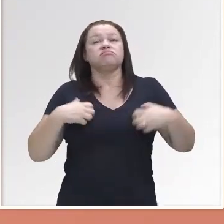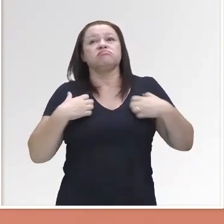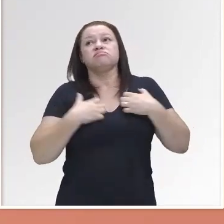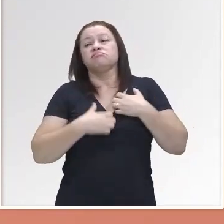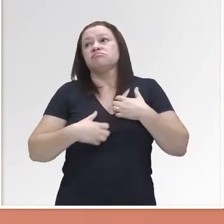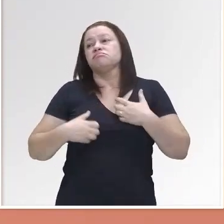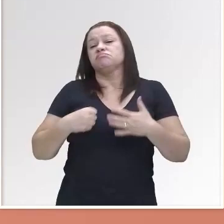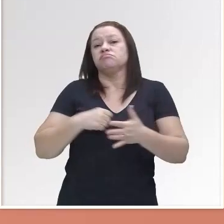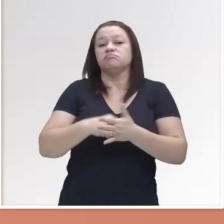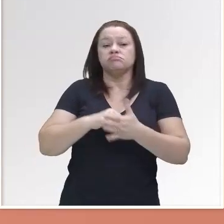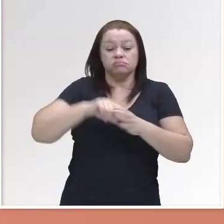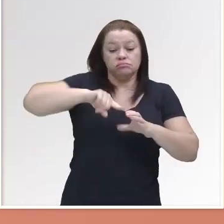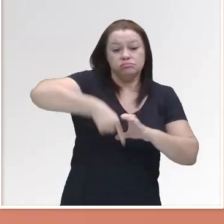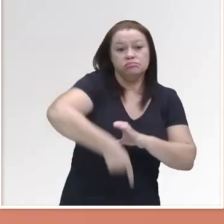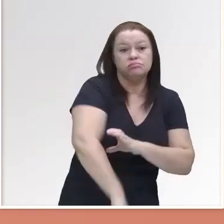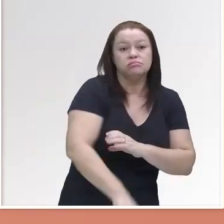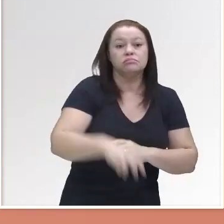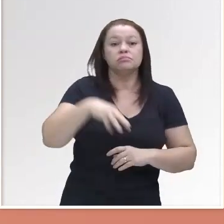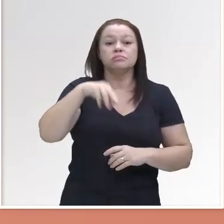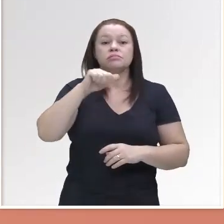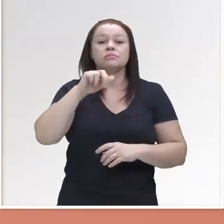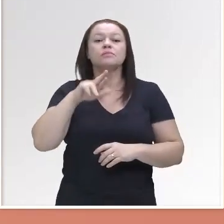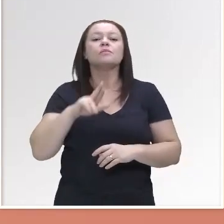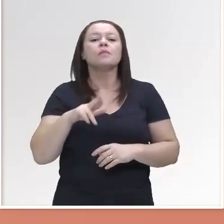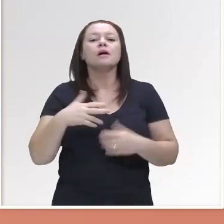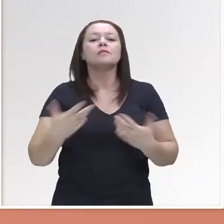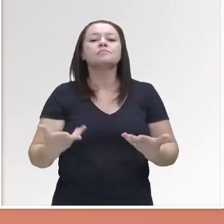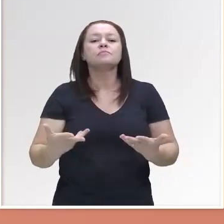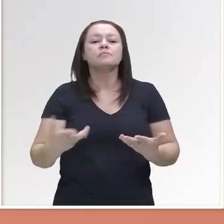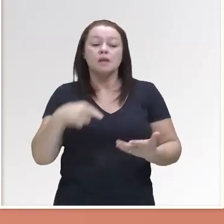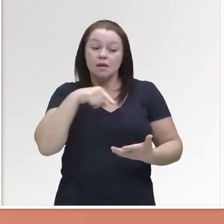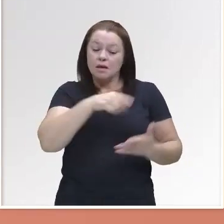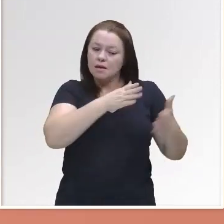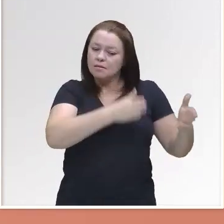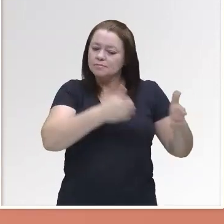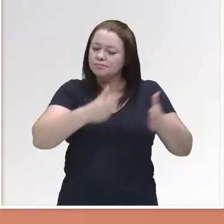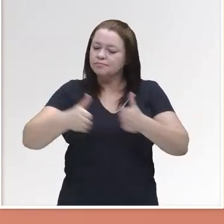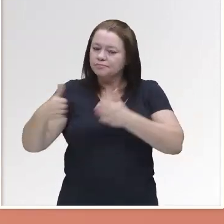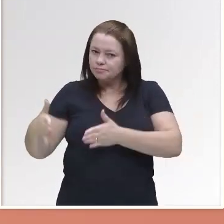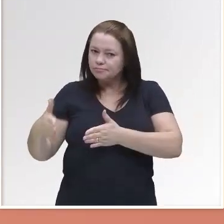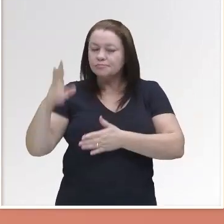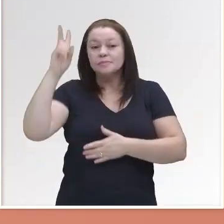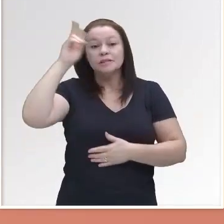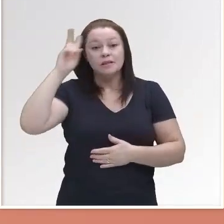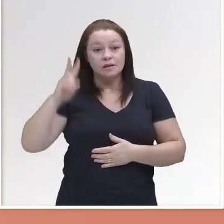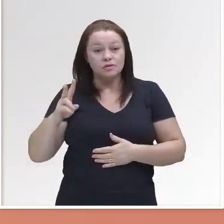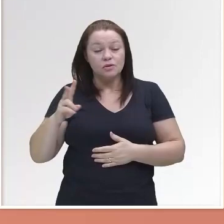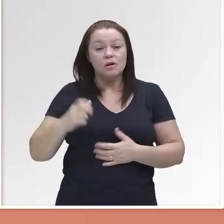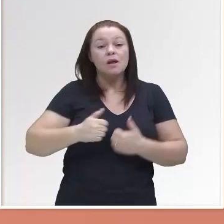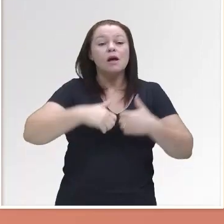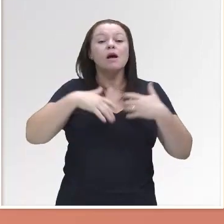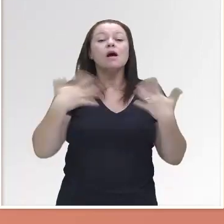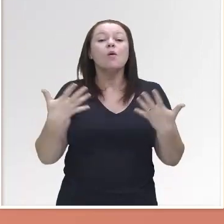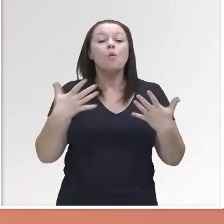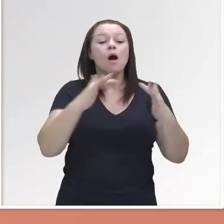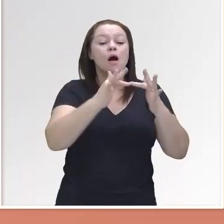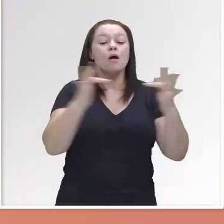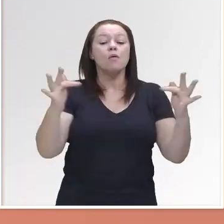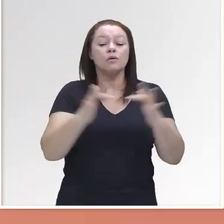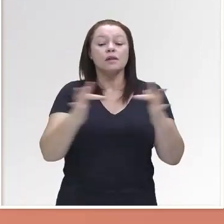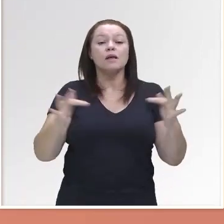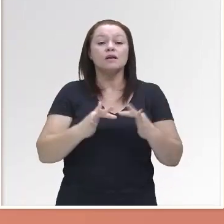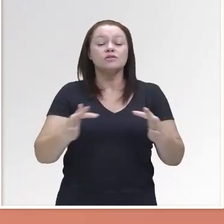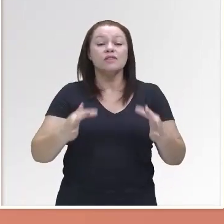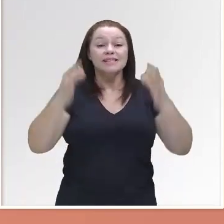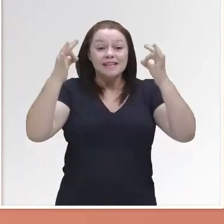fundo do mar? Essa é a sequência da história. Qual das frases está